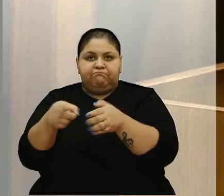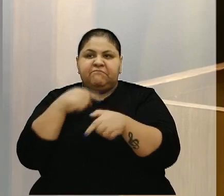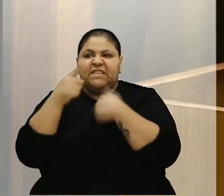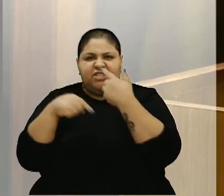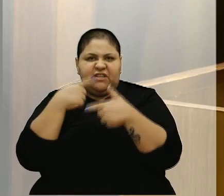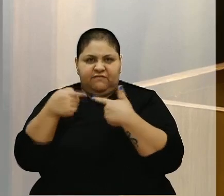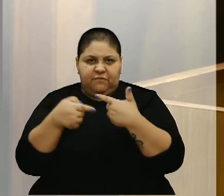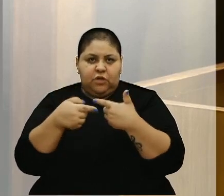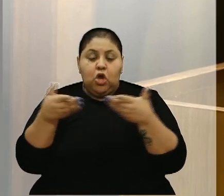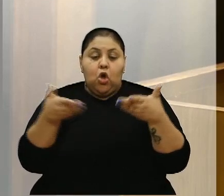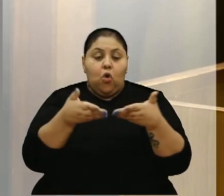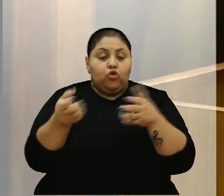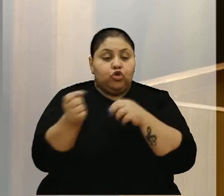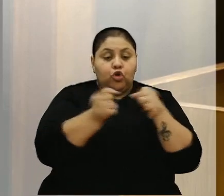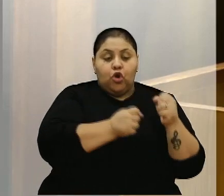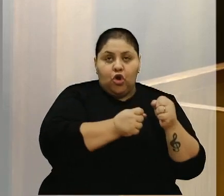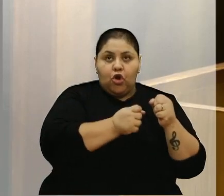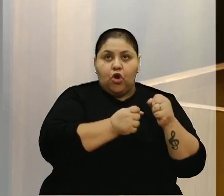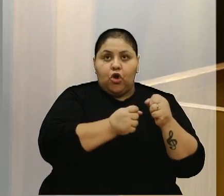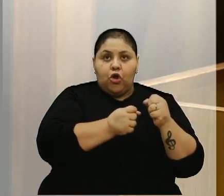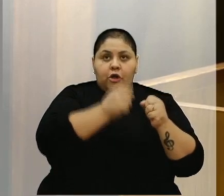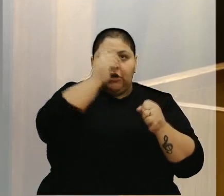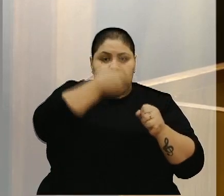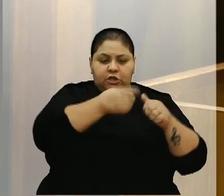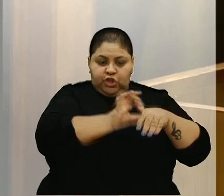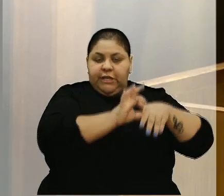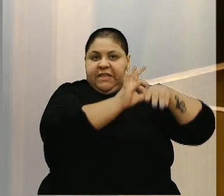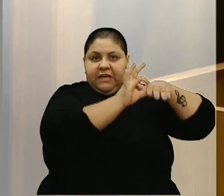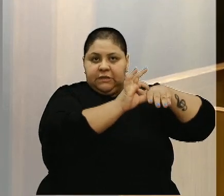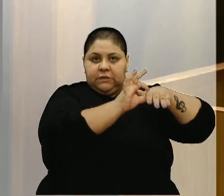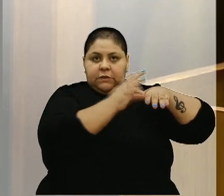Podemos estar hoje em uma posição de autoridades que somos.